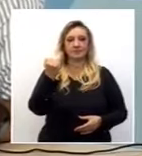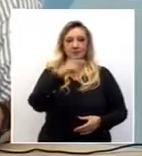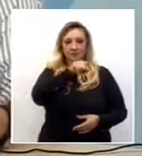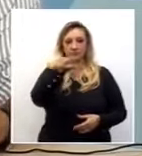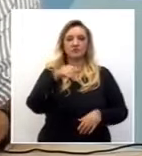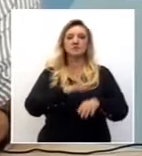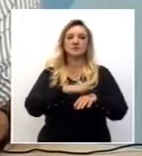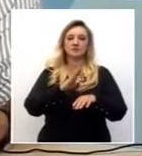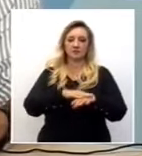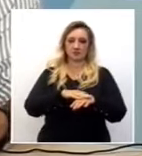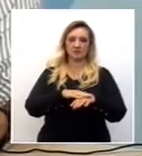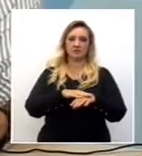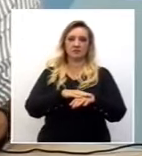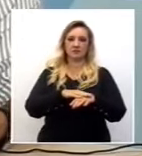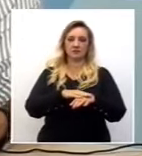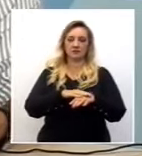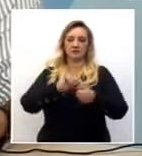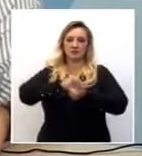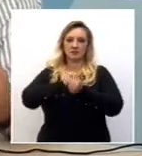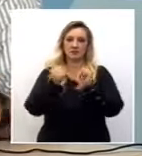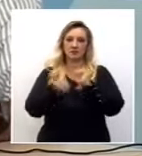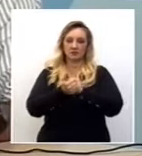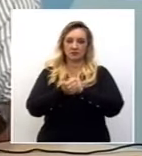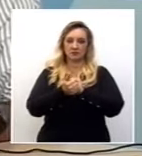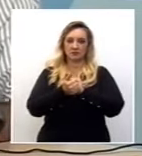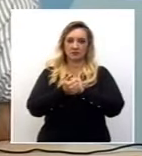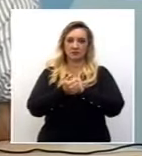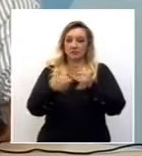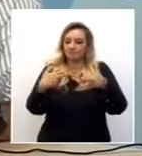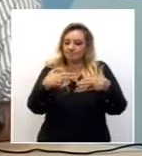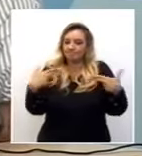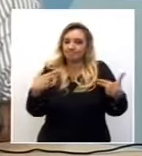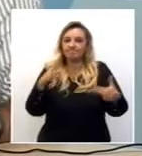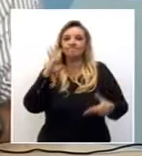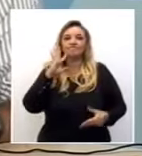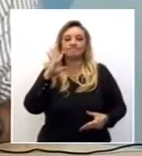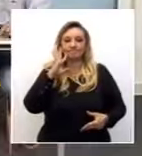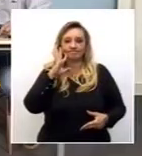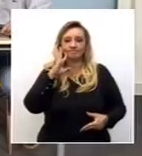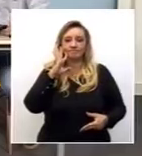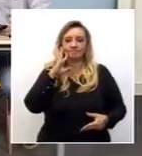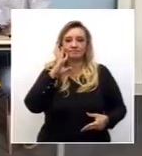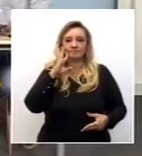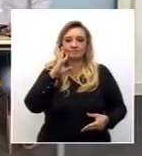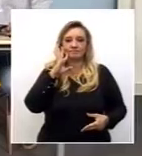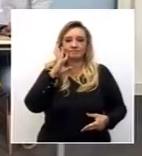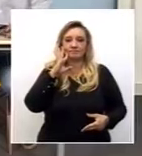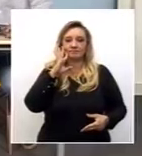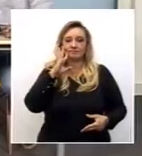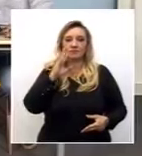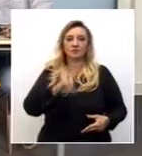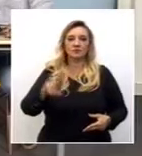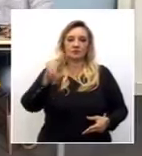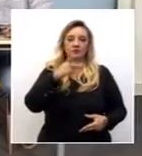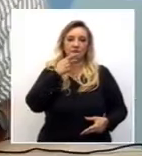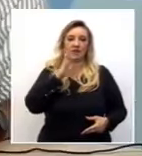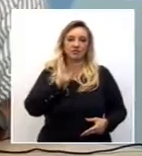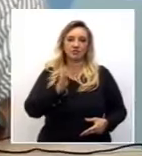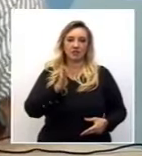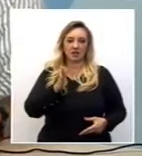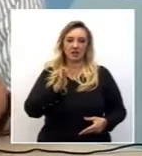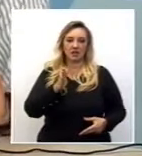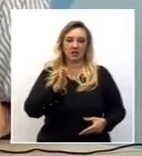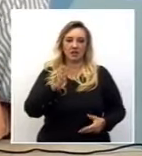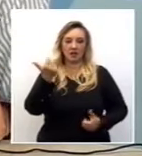vocês façam essas adequações. E uma ferramenta muito legal, muito bacana, que nós já citamos aqui, para a gente